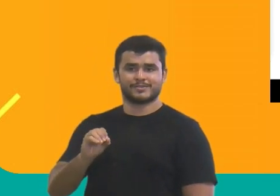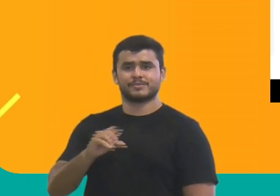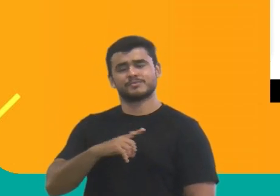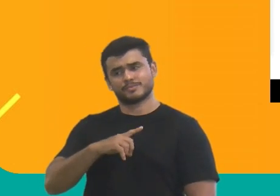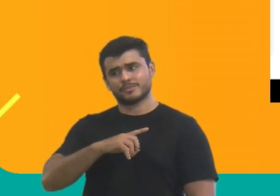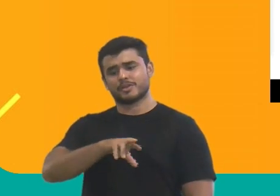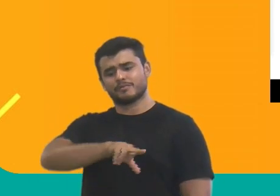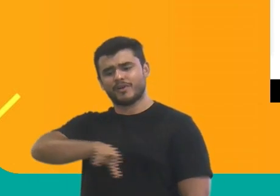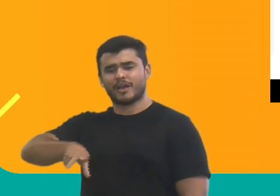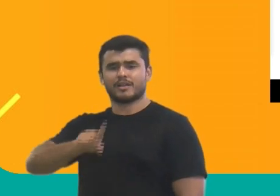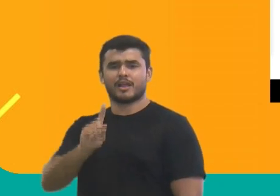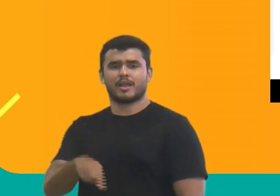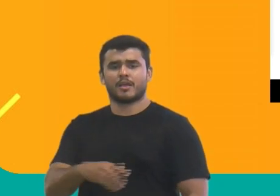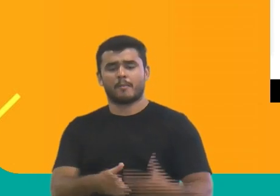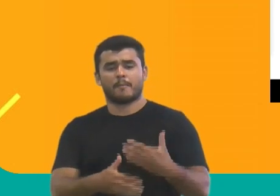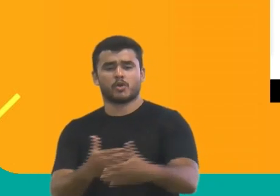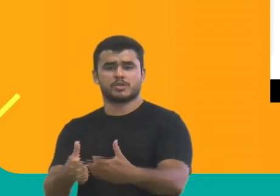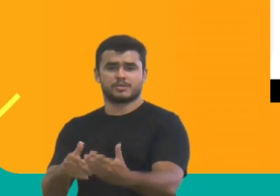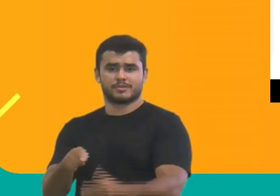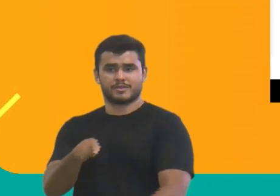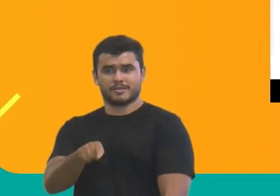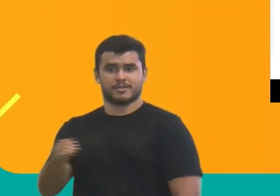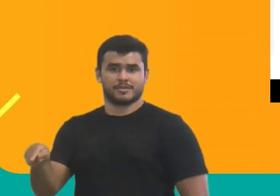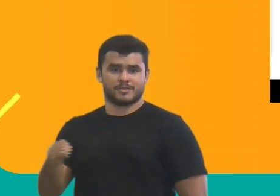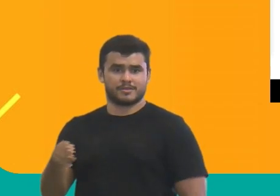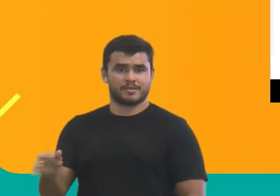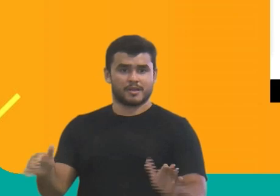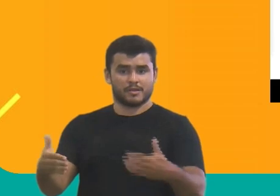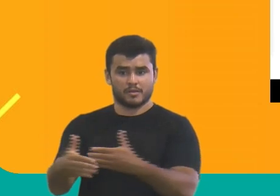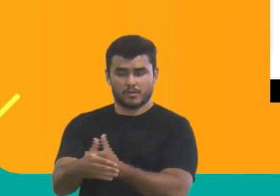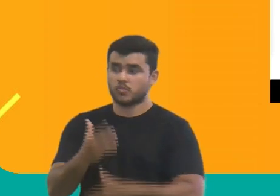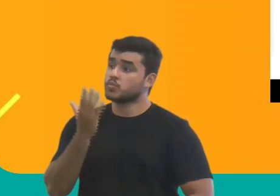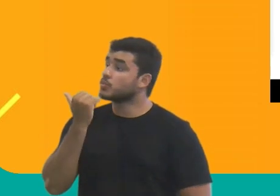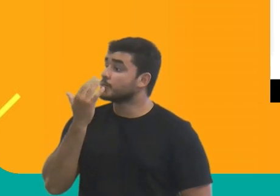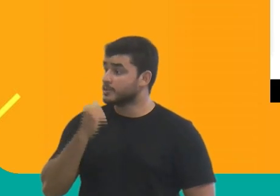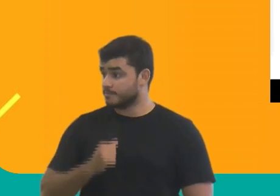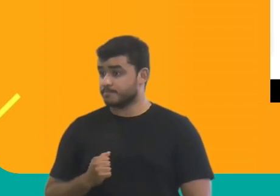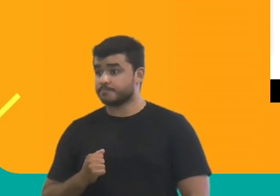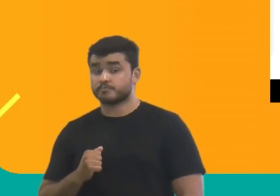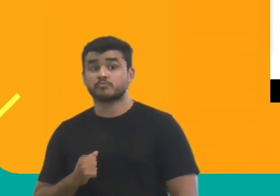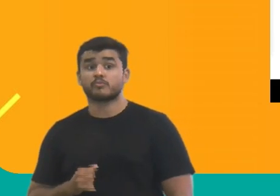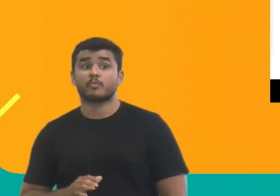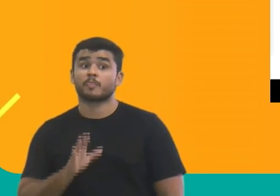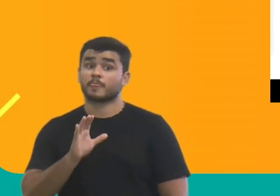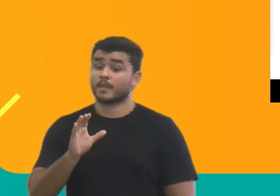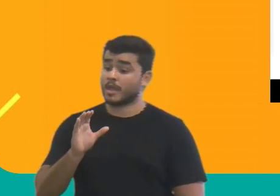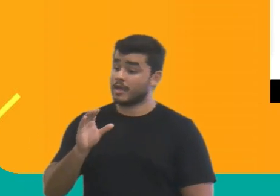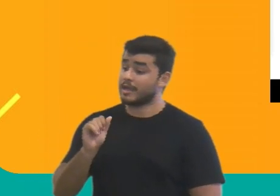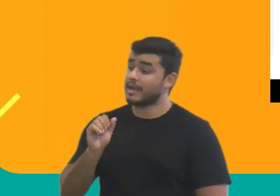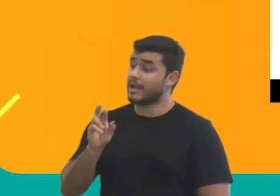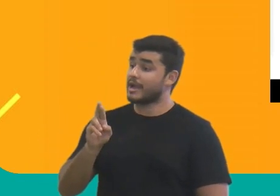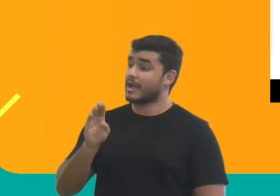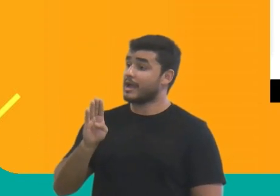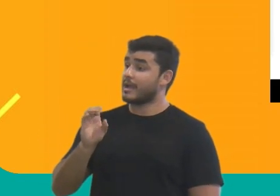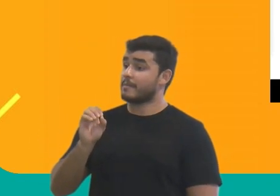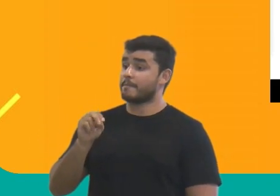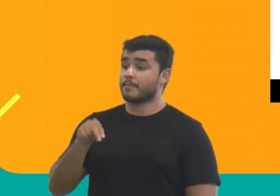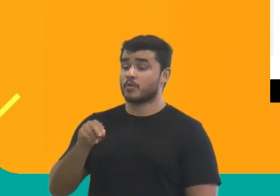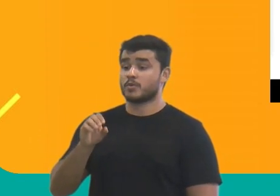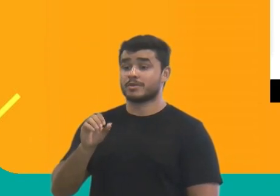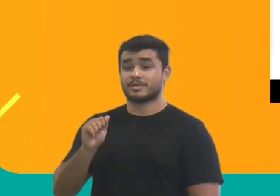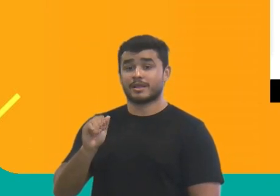processos biológicos. Ou seja, o carbonato, ele pode ser retirado, ou o